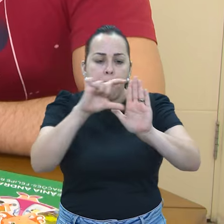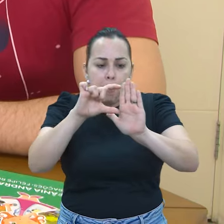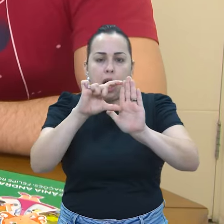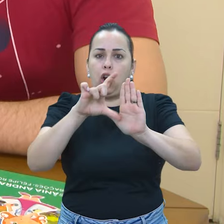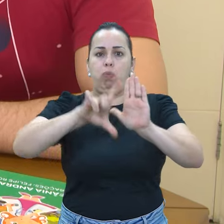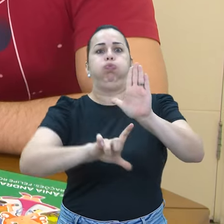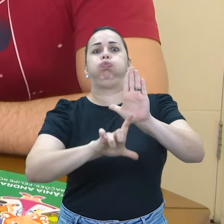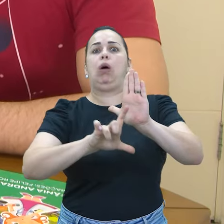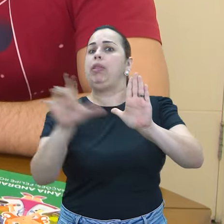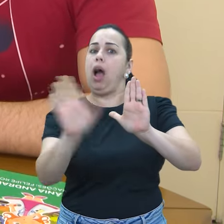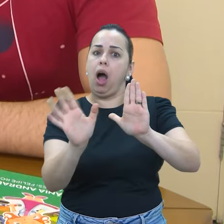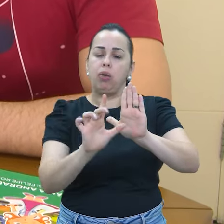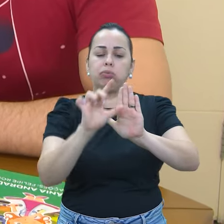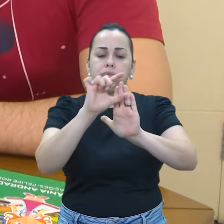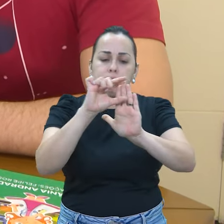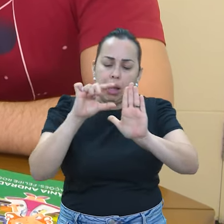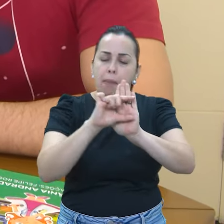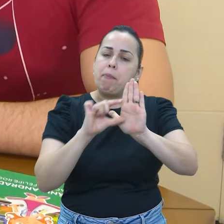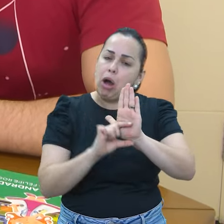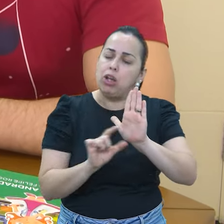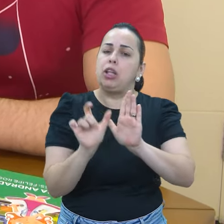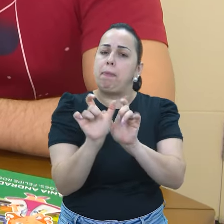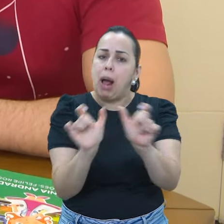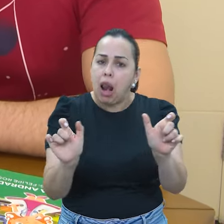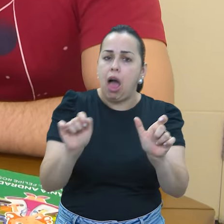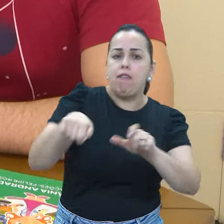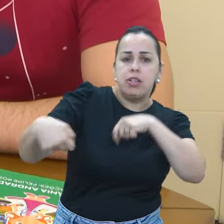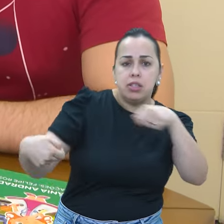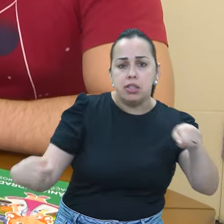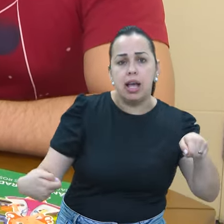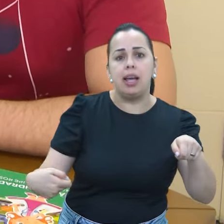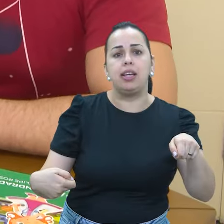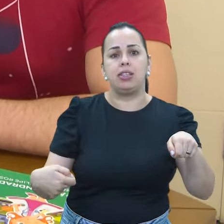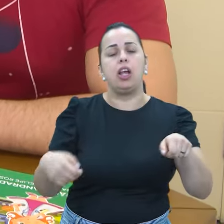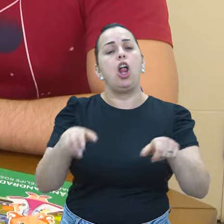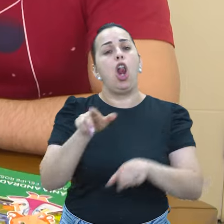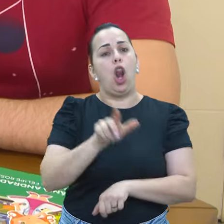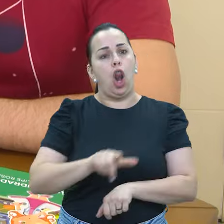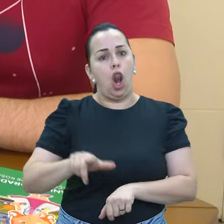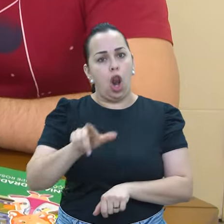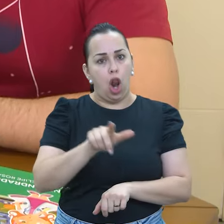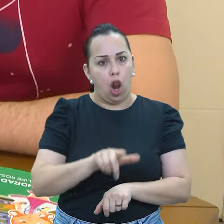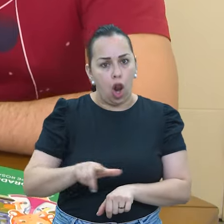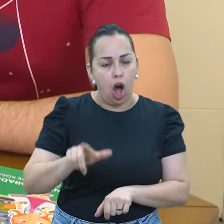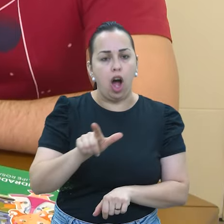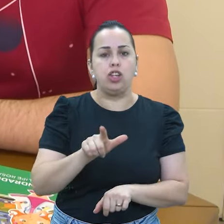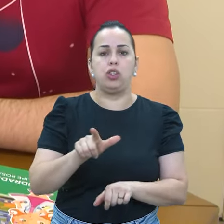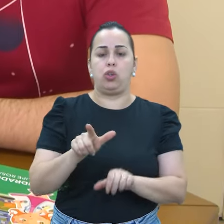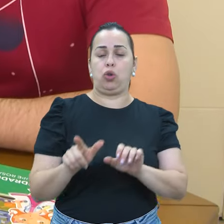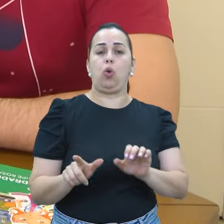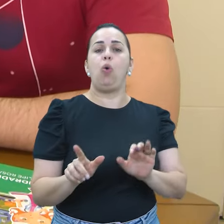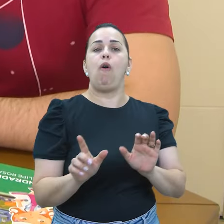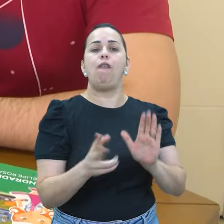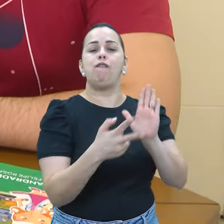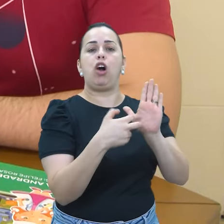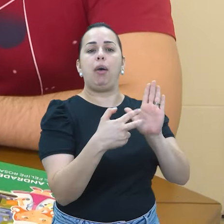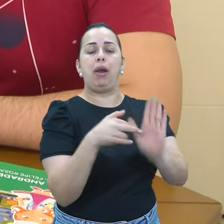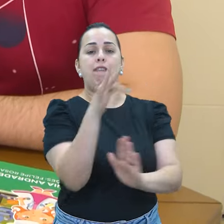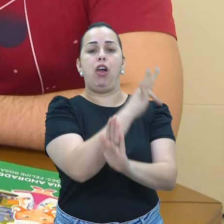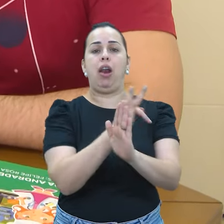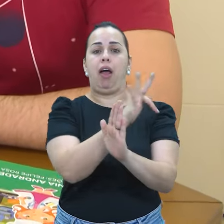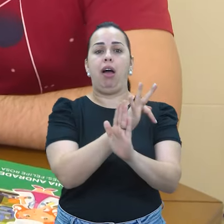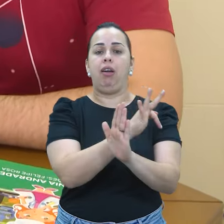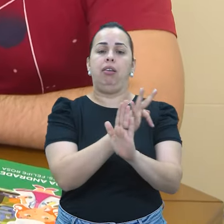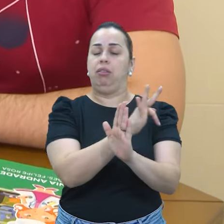capítulos, inclusive, né? Desde que os capítulos sejam curtos. Menores. E podem ter palavras, né? Logicamente, nós estamos falando de